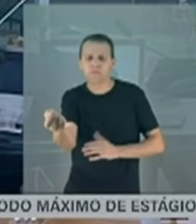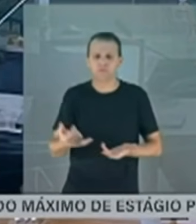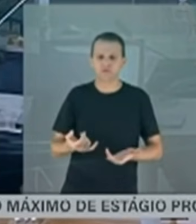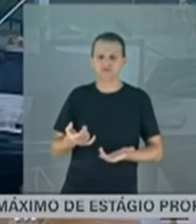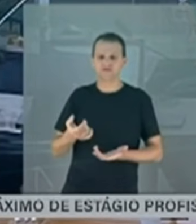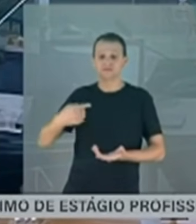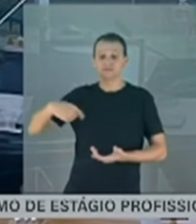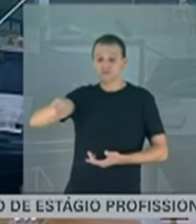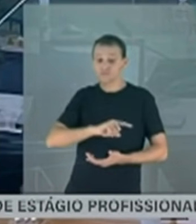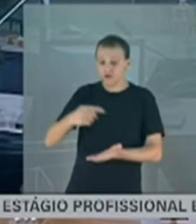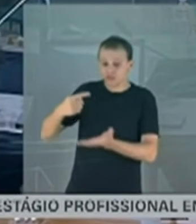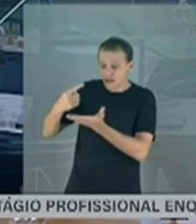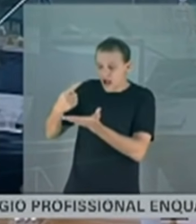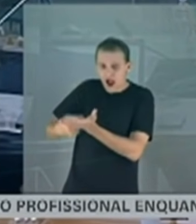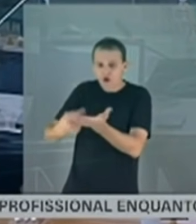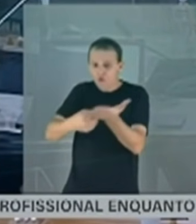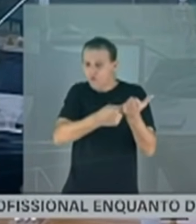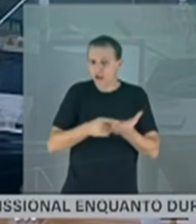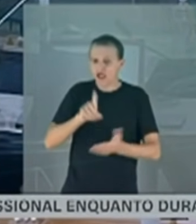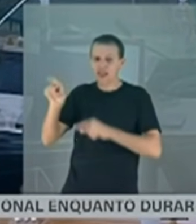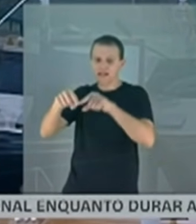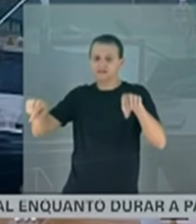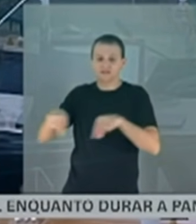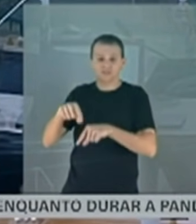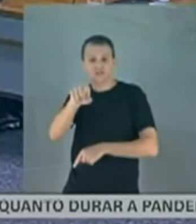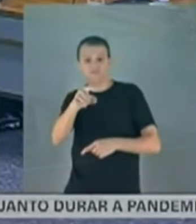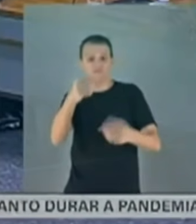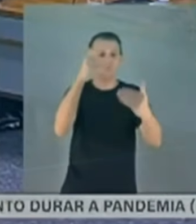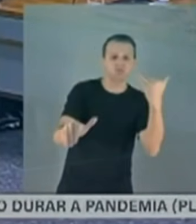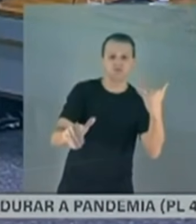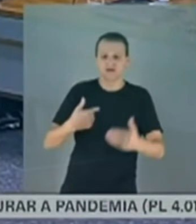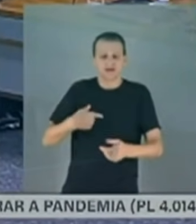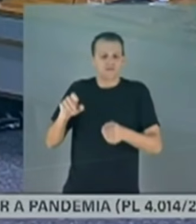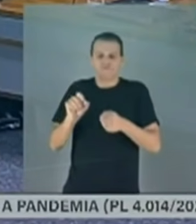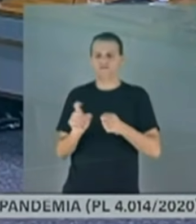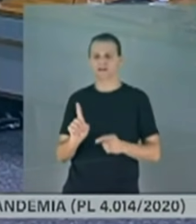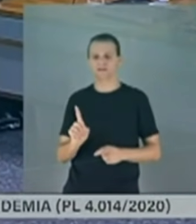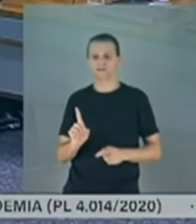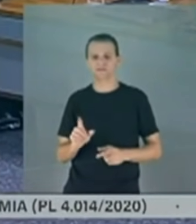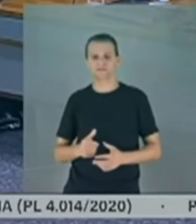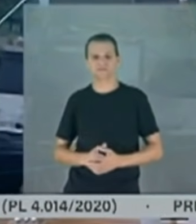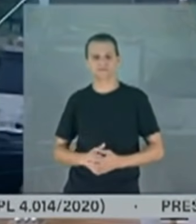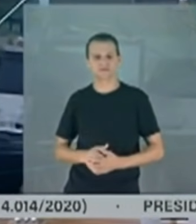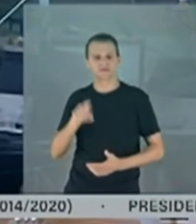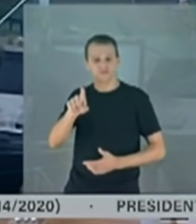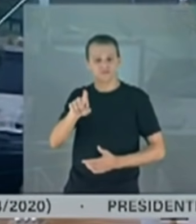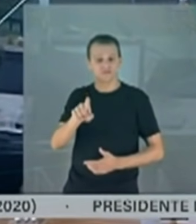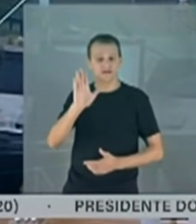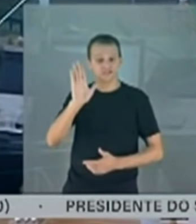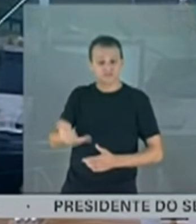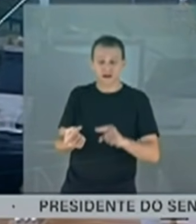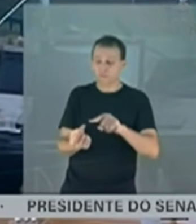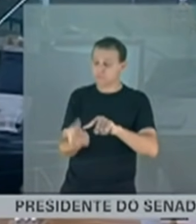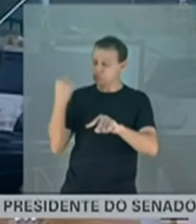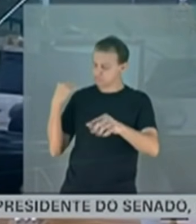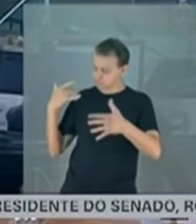nós acordamos. Eu não acordei isso. Vamos colocar em volta. Eu não fiz esse acordo. Vossa Excelência, desde o primeiro momento, toda